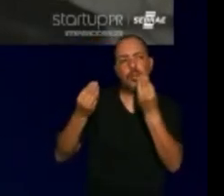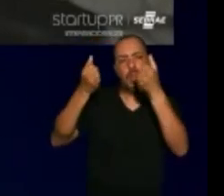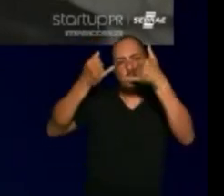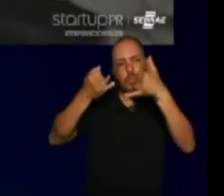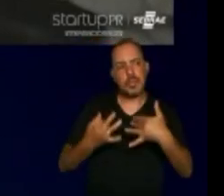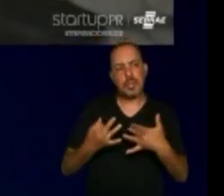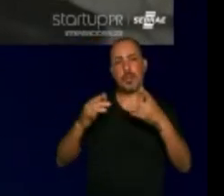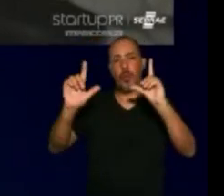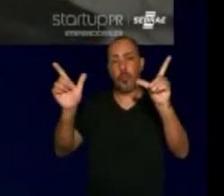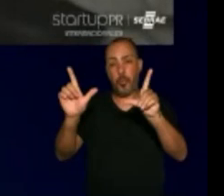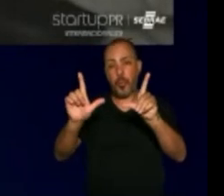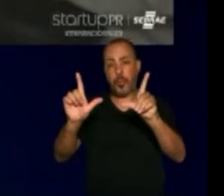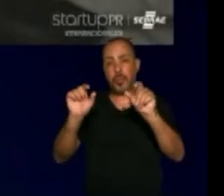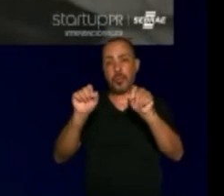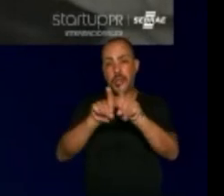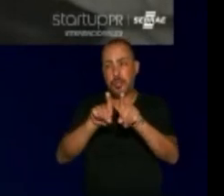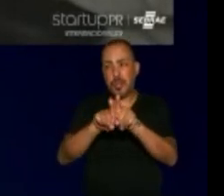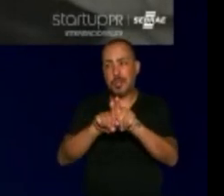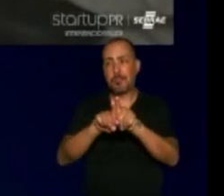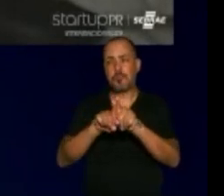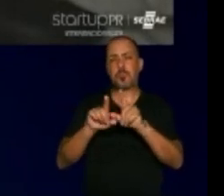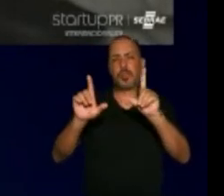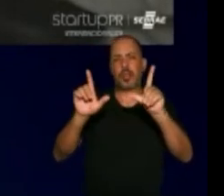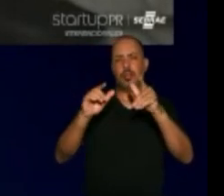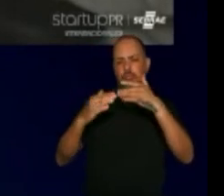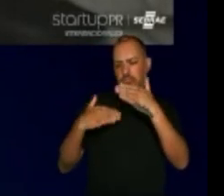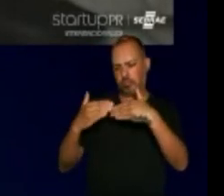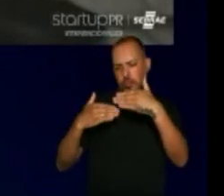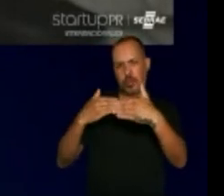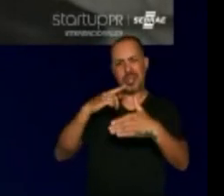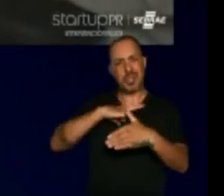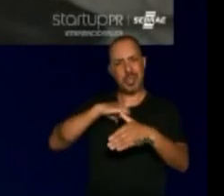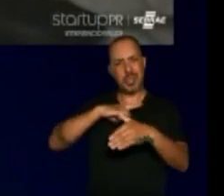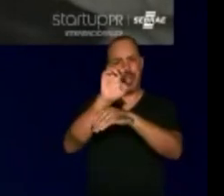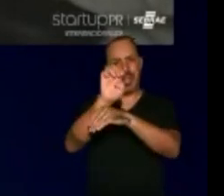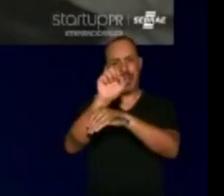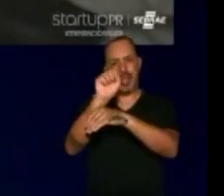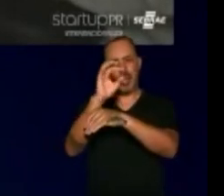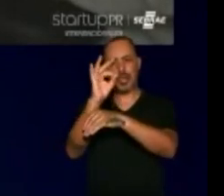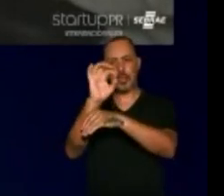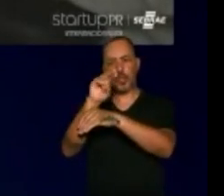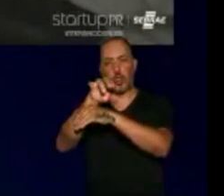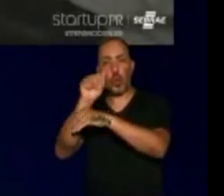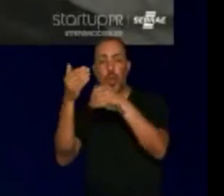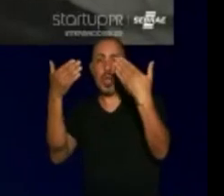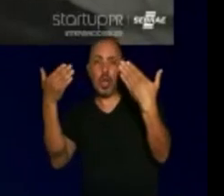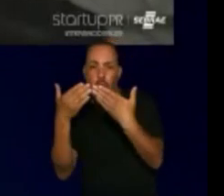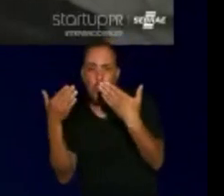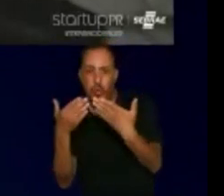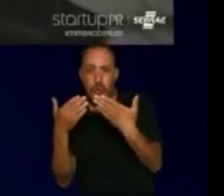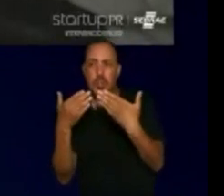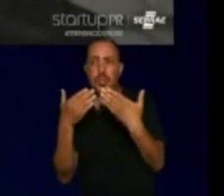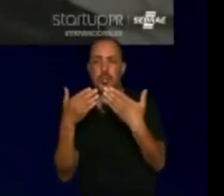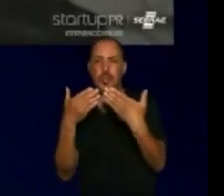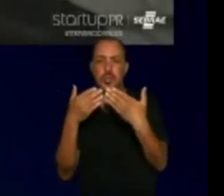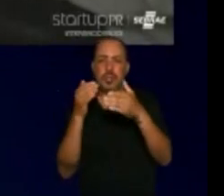programa e-Residence e do Applications, então, são programas que existem na Estônia hoje, processos de setup da unidade estoniana